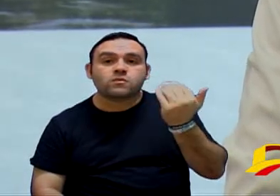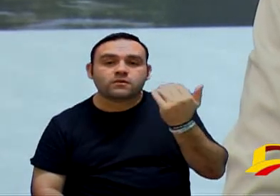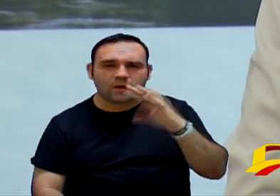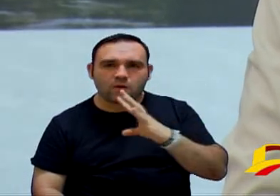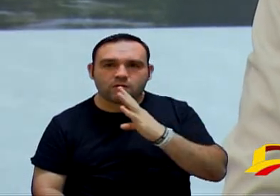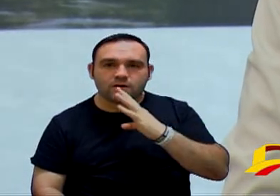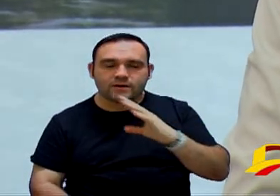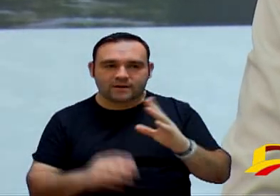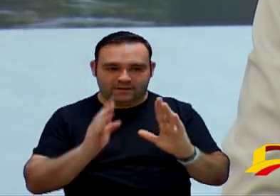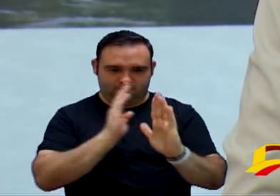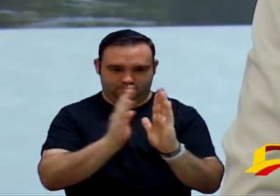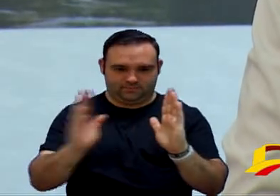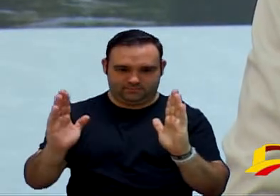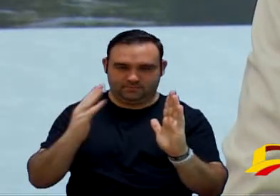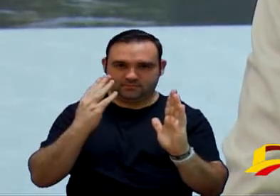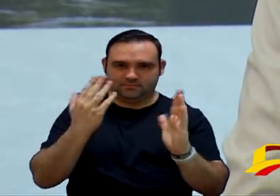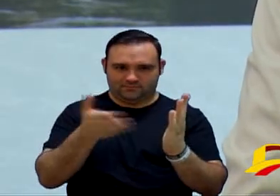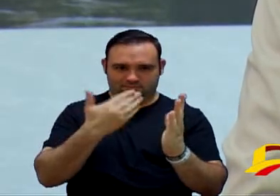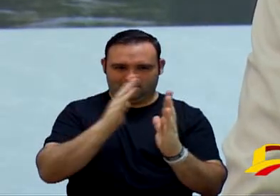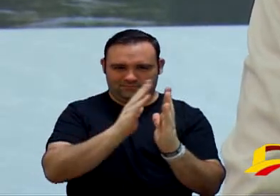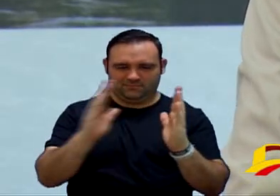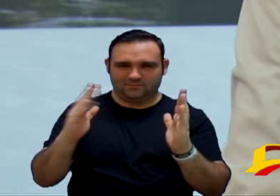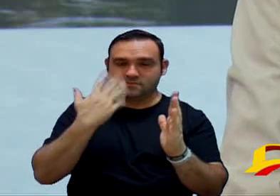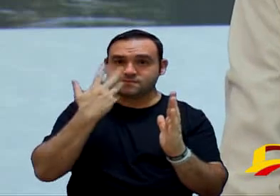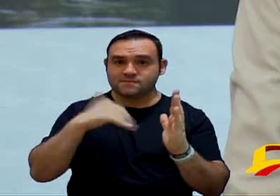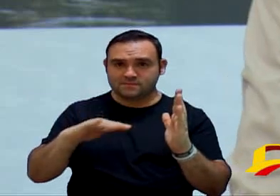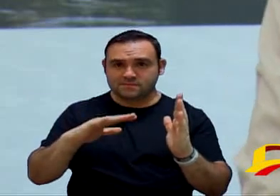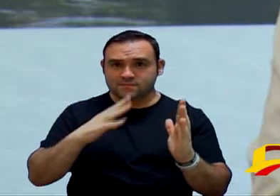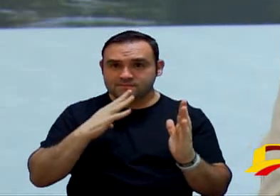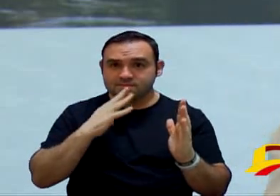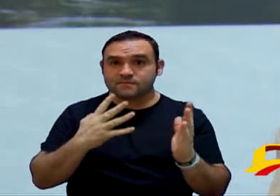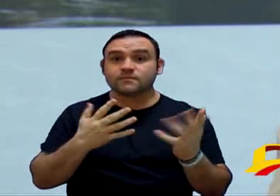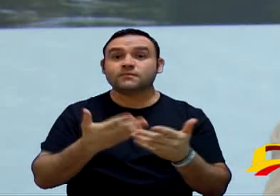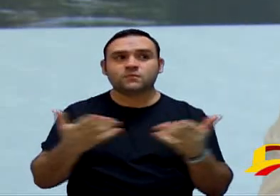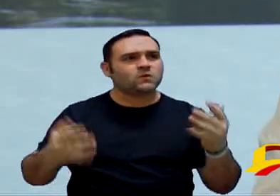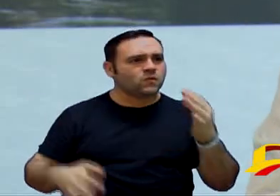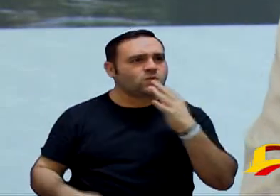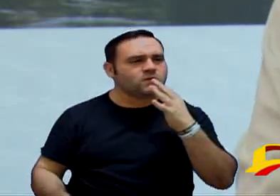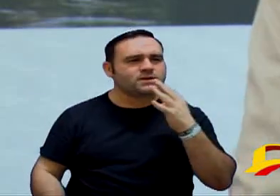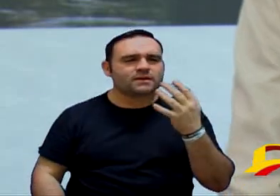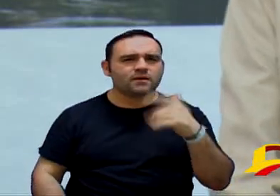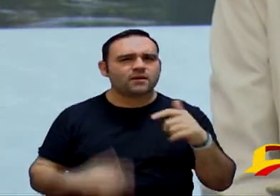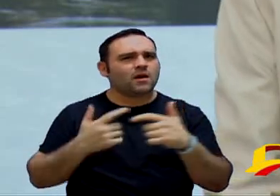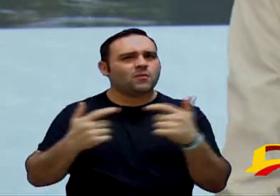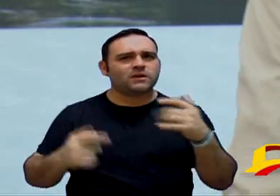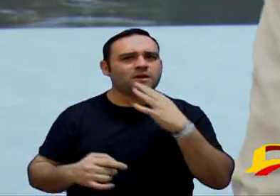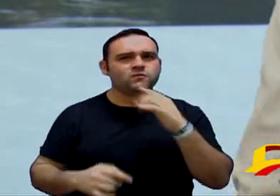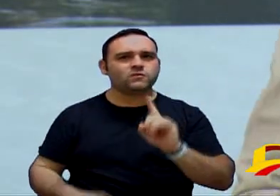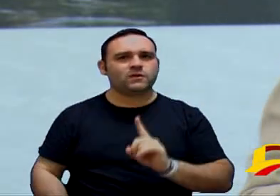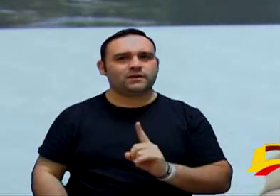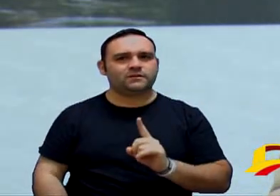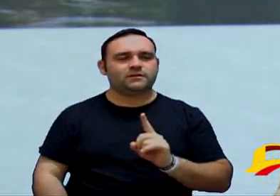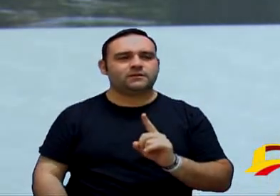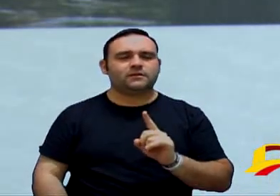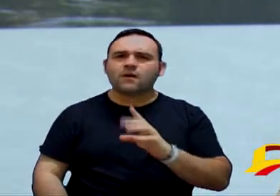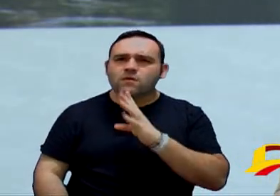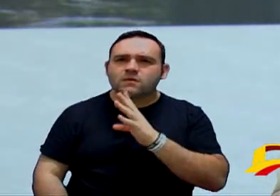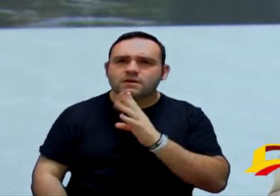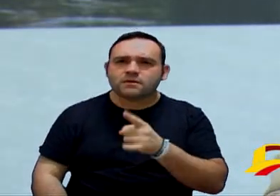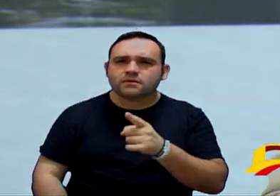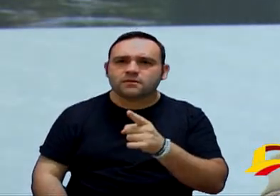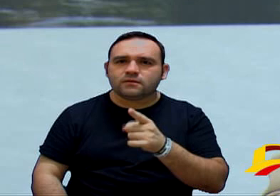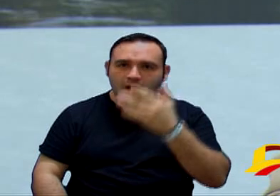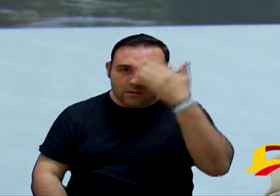só conhece a biblioteca infantil então vereadores conhecem acho que a maioria não conhece a biblioteca infantil conhece